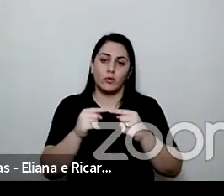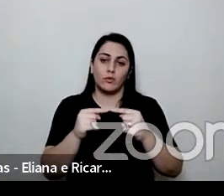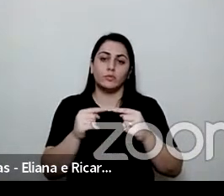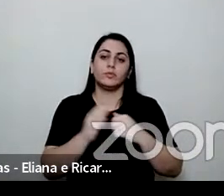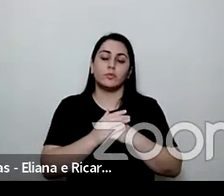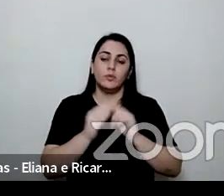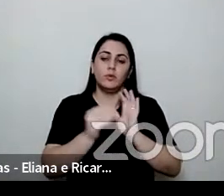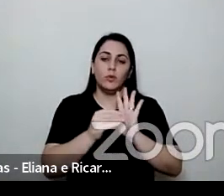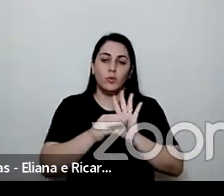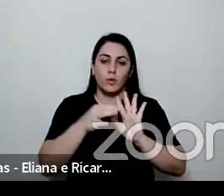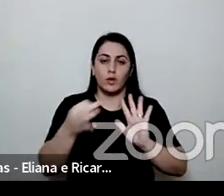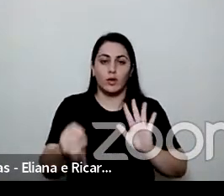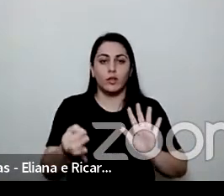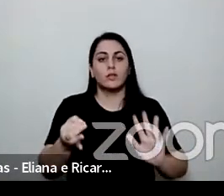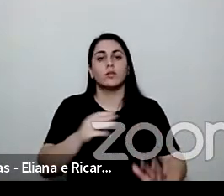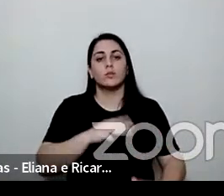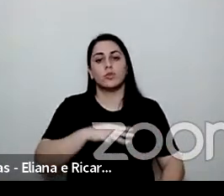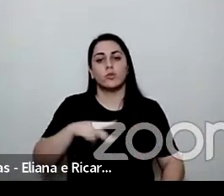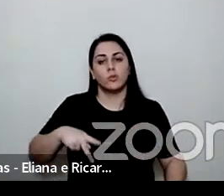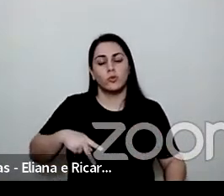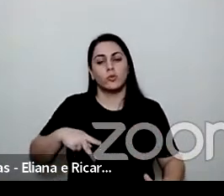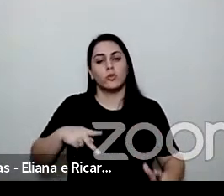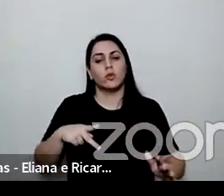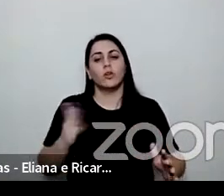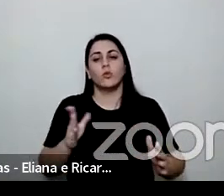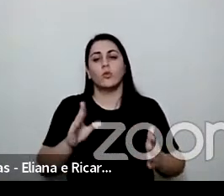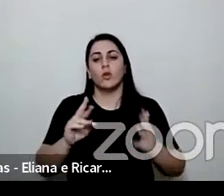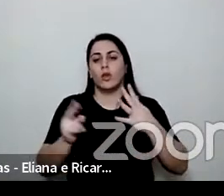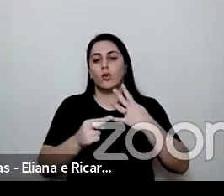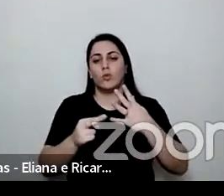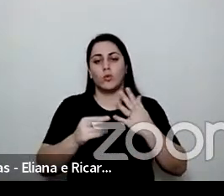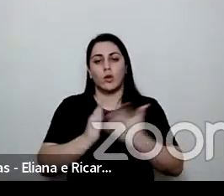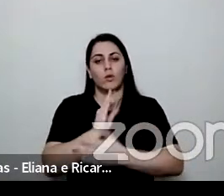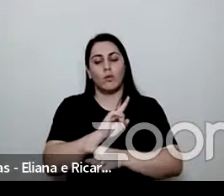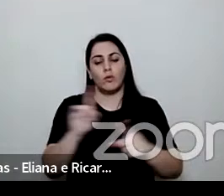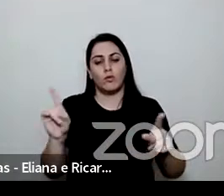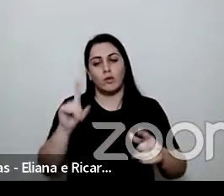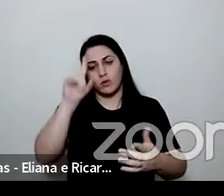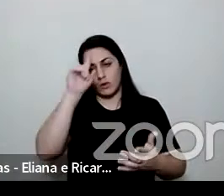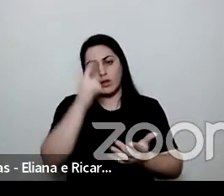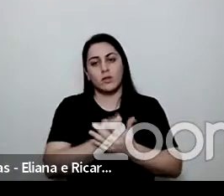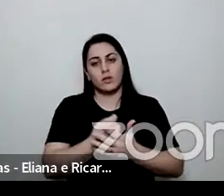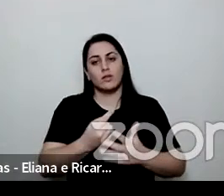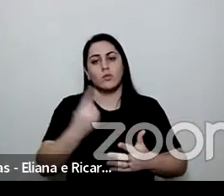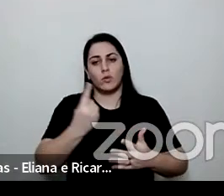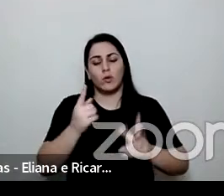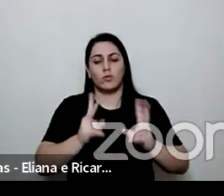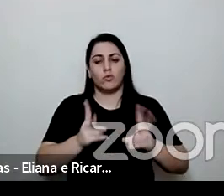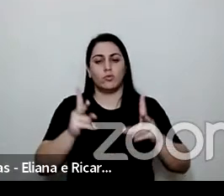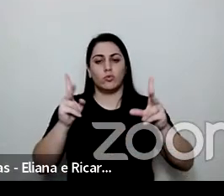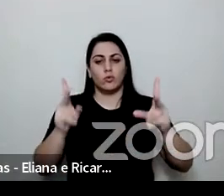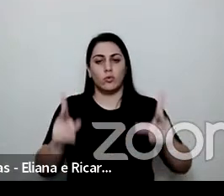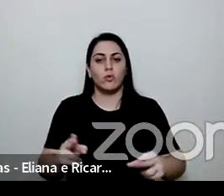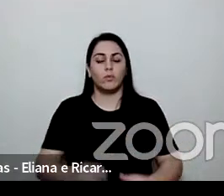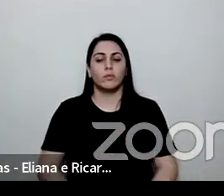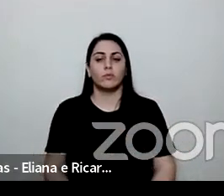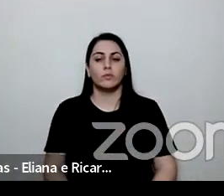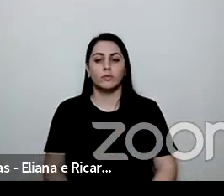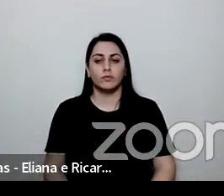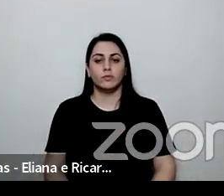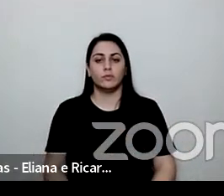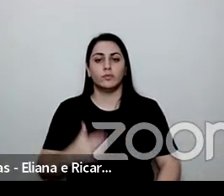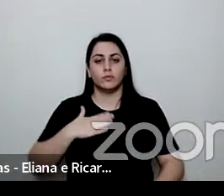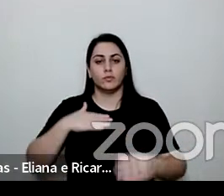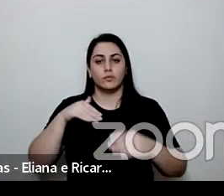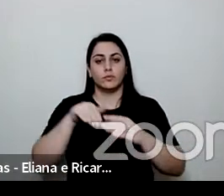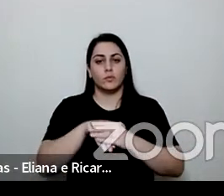ministerial voto pelo desprovimento do recurso mas não tem um toque a sentença que julgou improcedentes os pedidos da exordial é Como